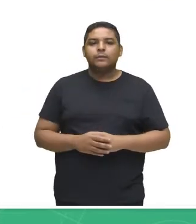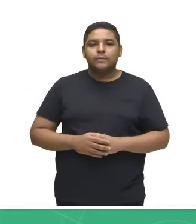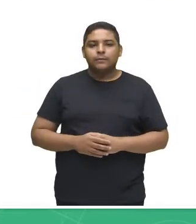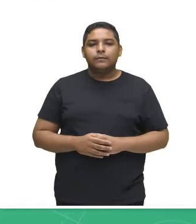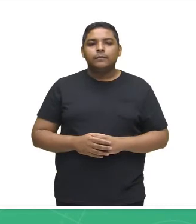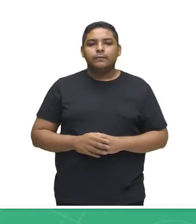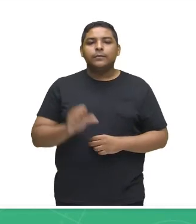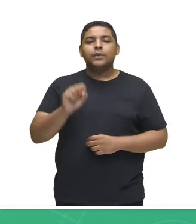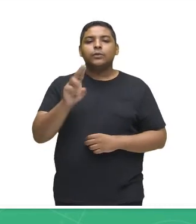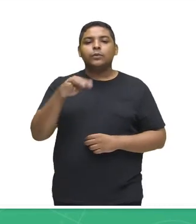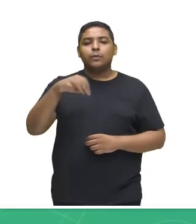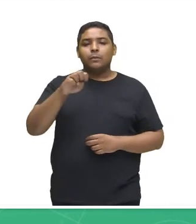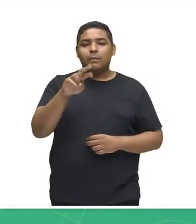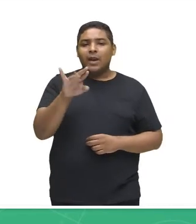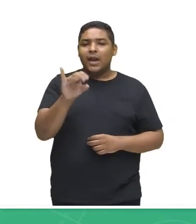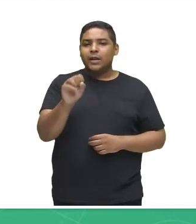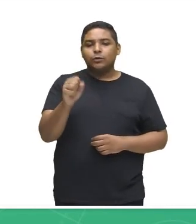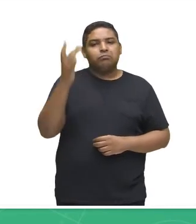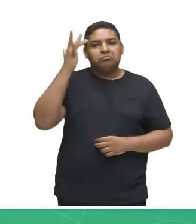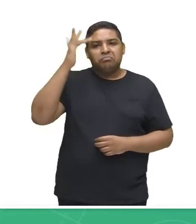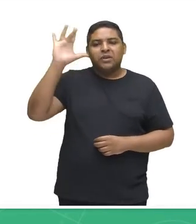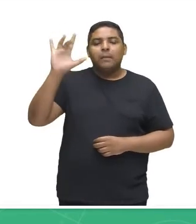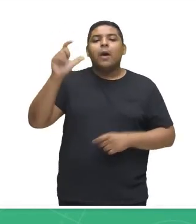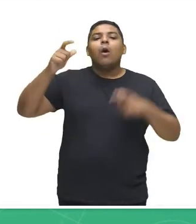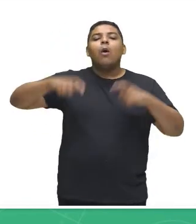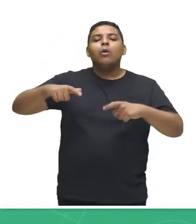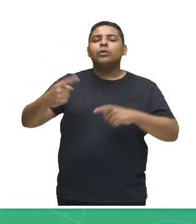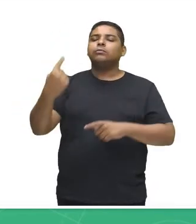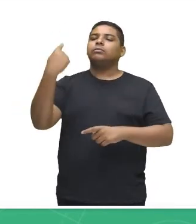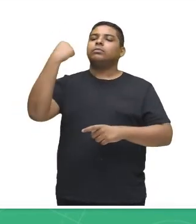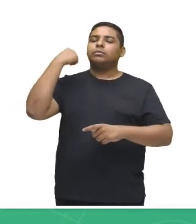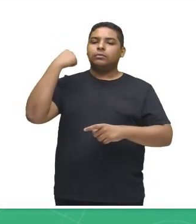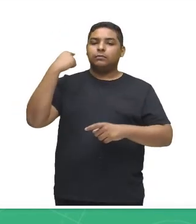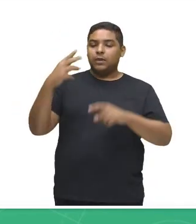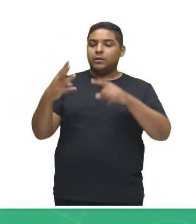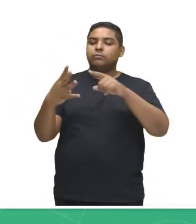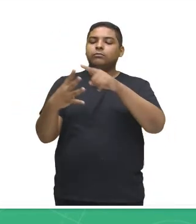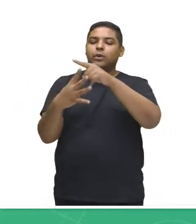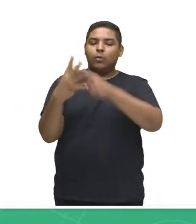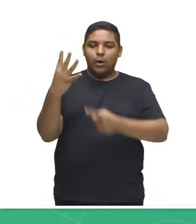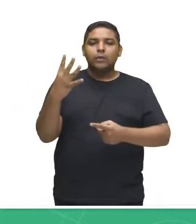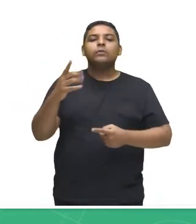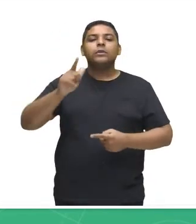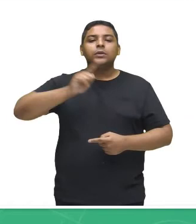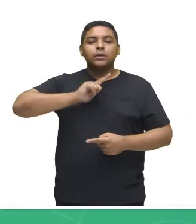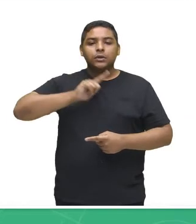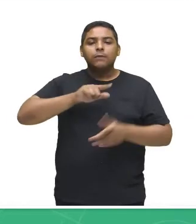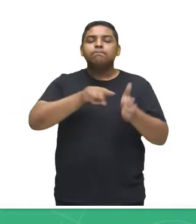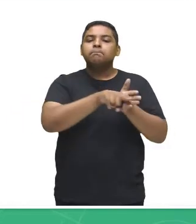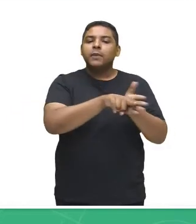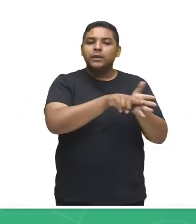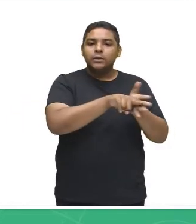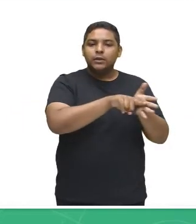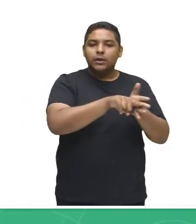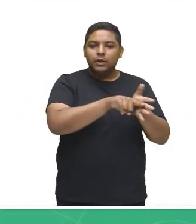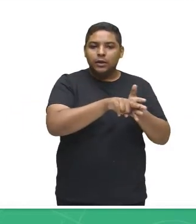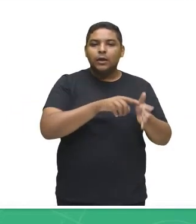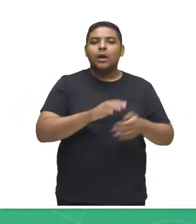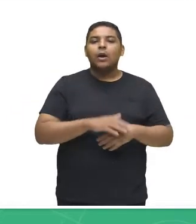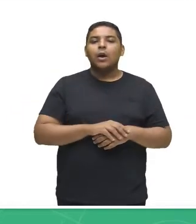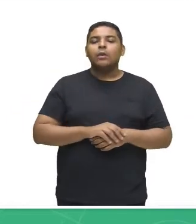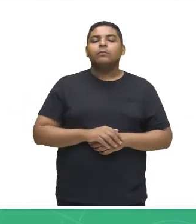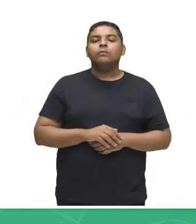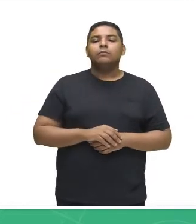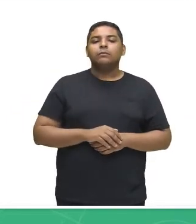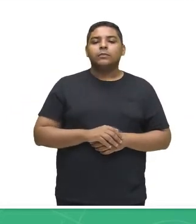não sabemos exatamente de onde eles vieram. Mas os outros quatro povos, teoricamente, segundo as pesquisas, eles são de origem semita. E